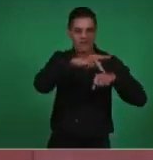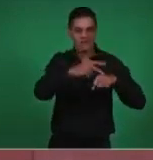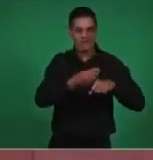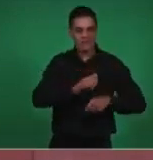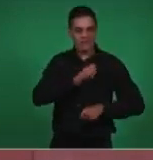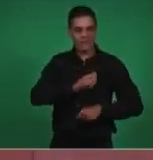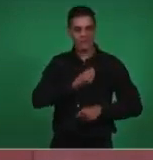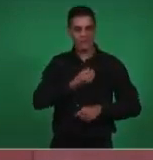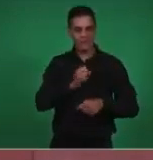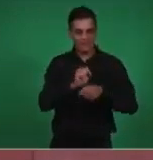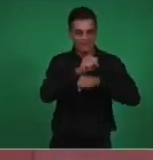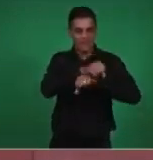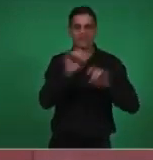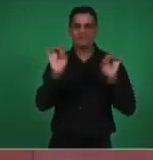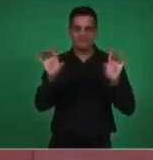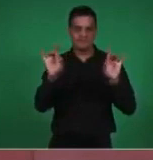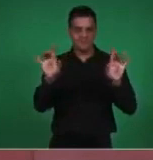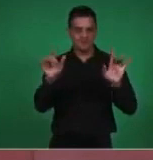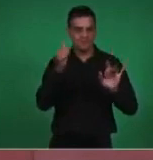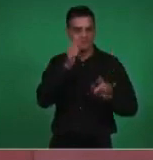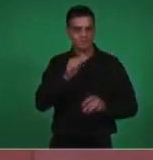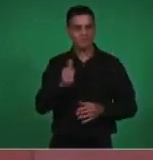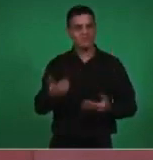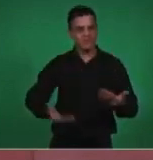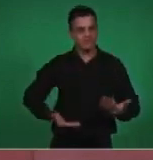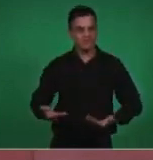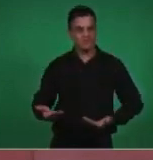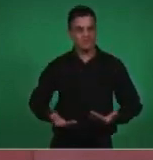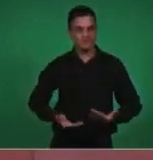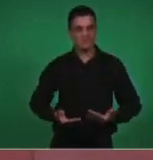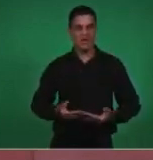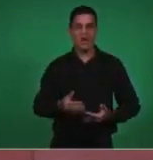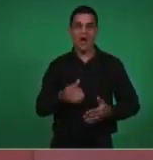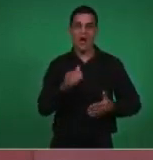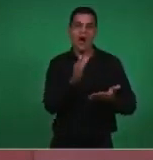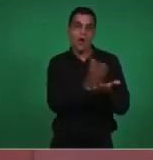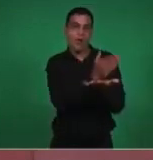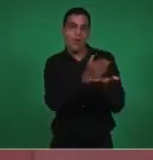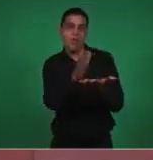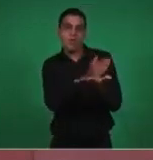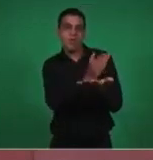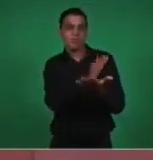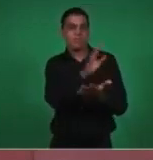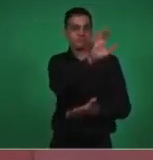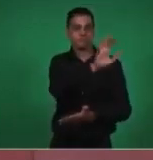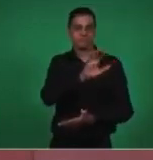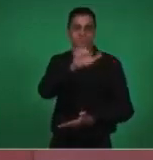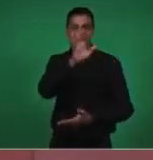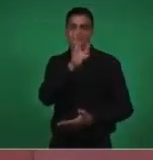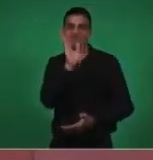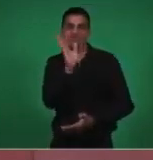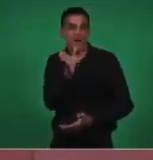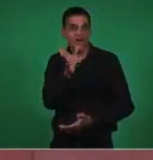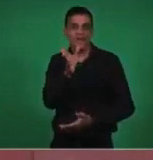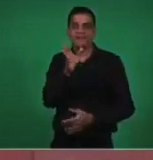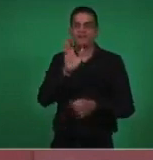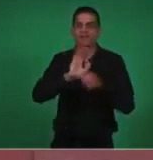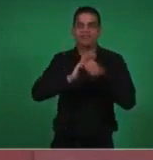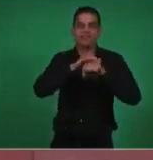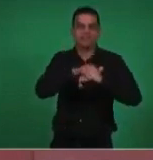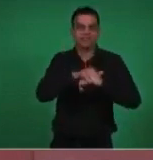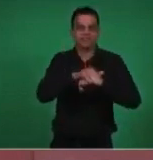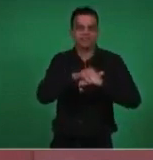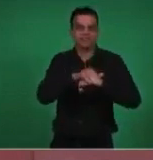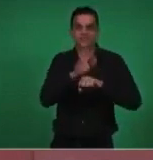especial. E algumas regiões já é noite, e noite